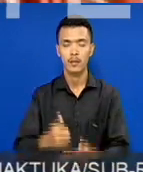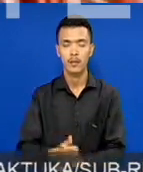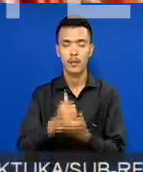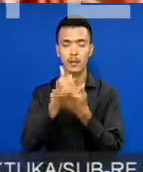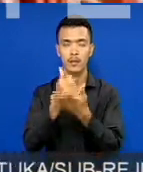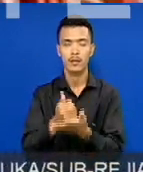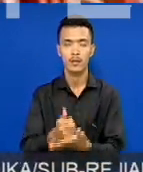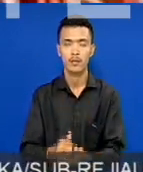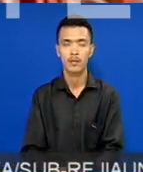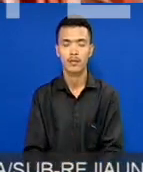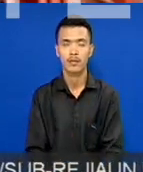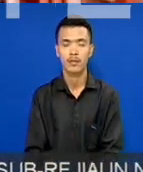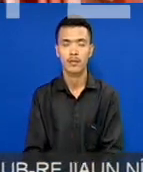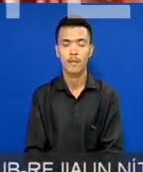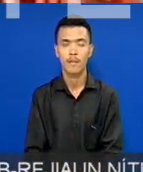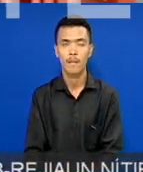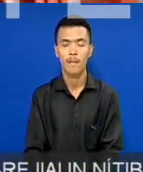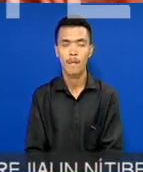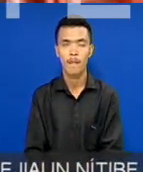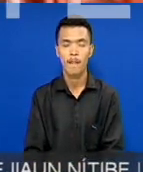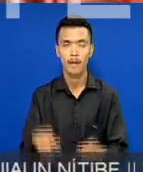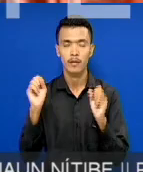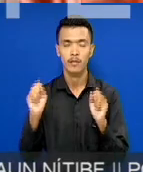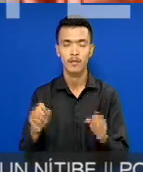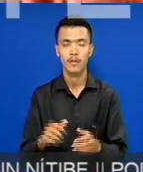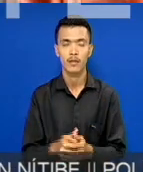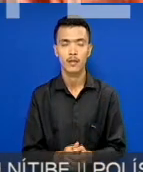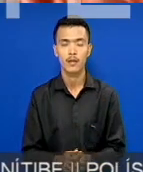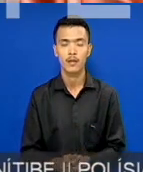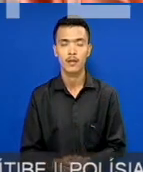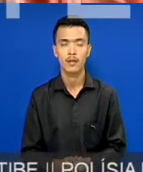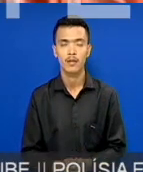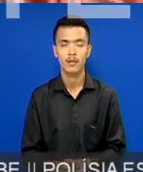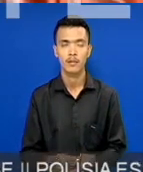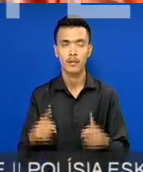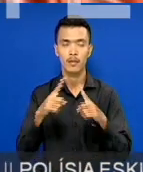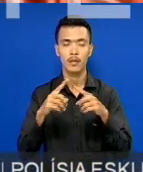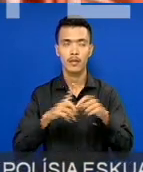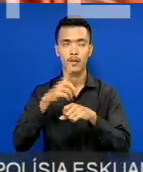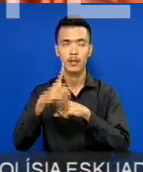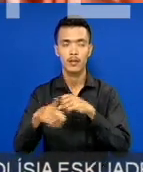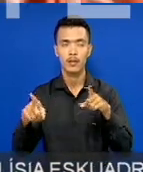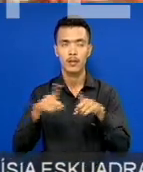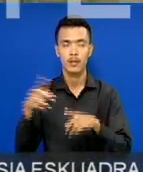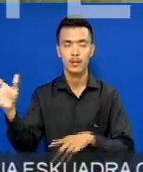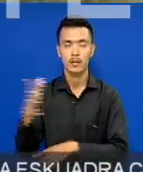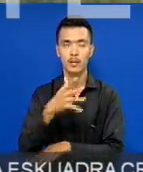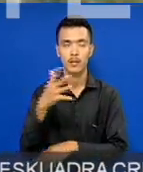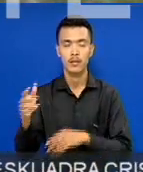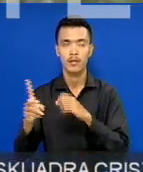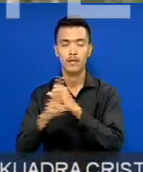apoio emergencia, ne para unyu sa itu bele apunetik dan komunidad ne ba afeta duba iha desaster natural sanesa aning.